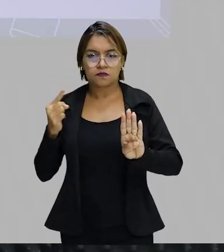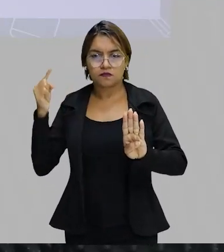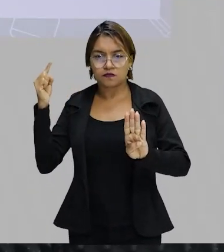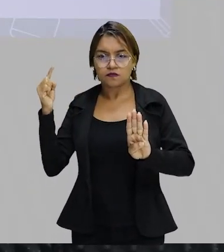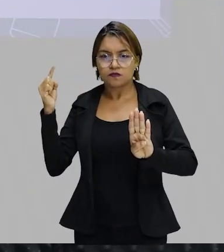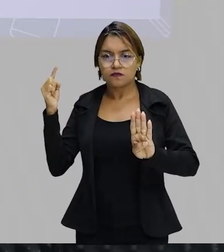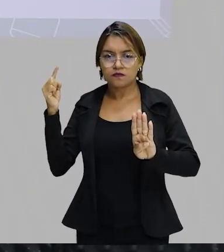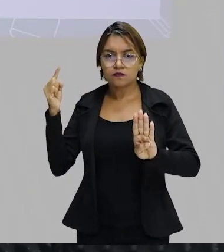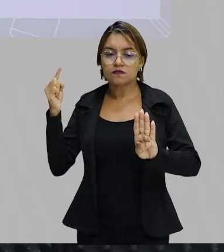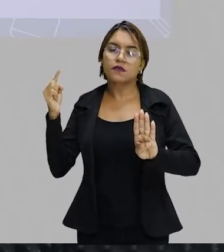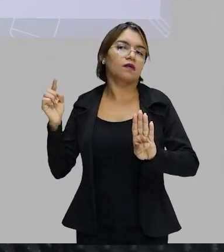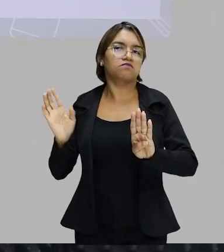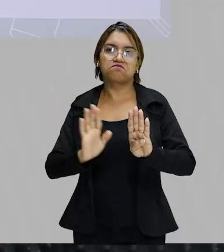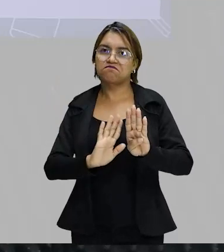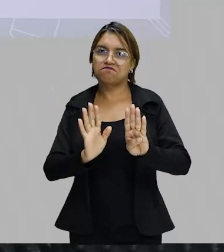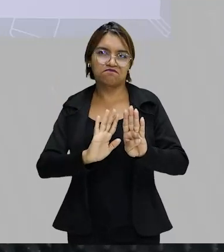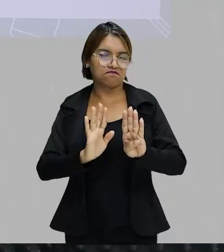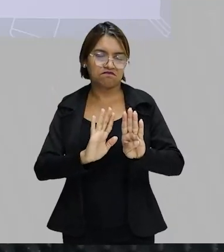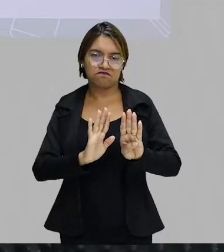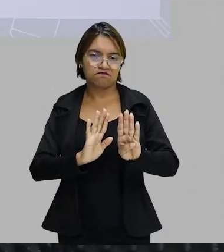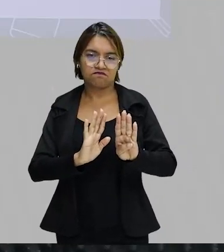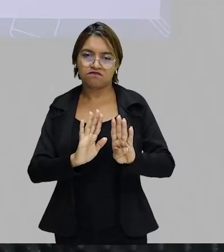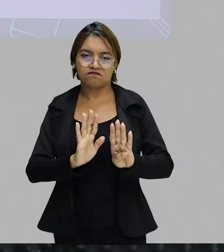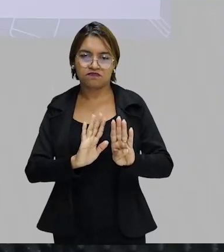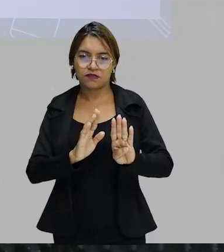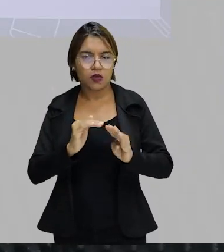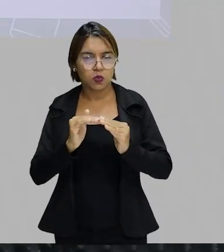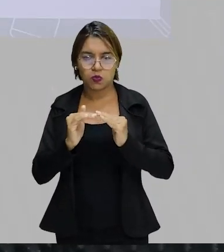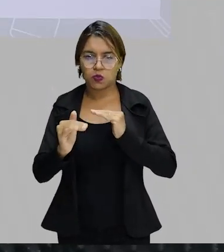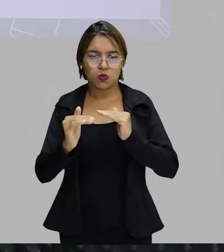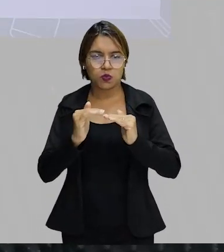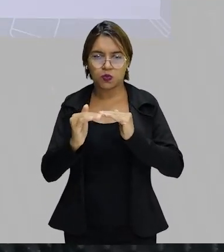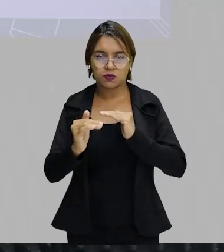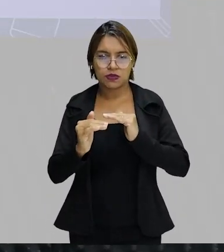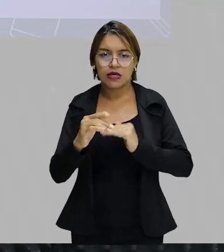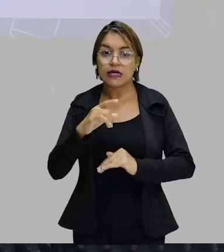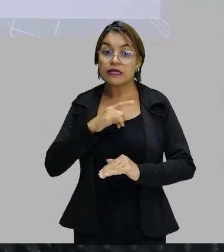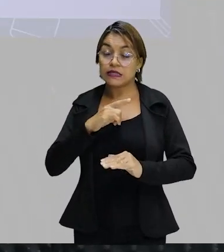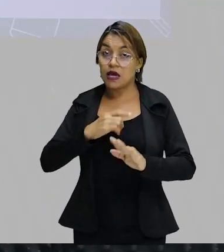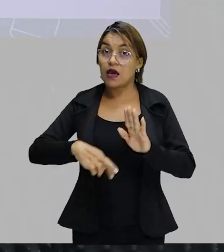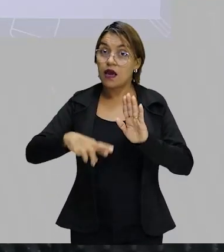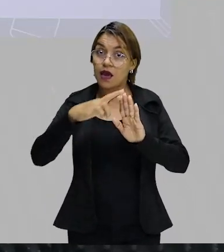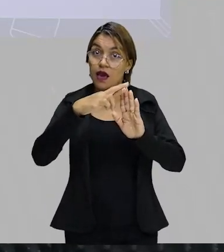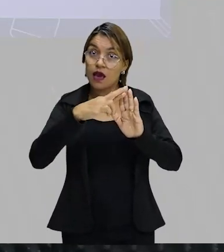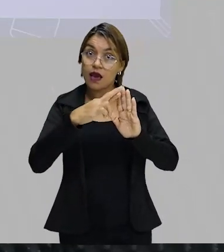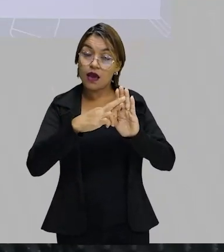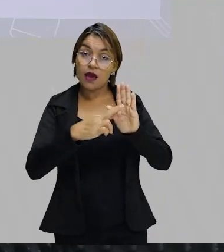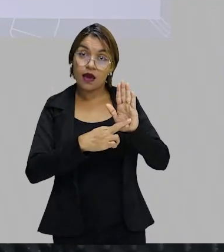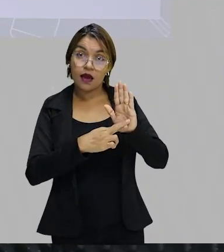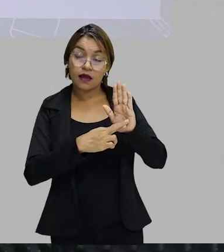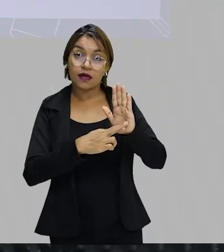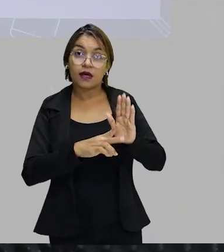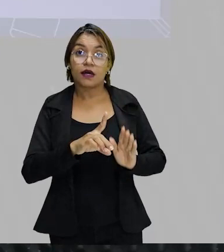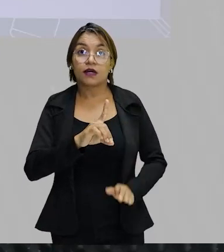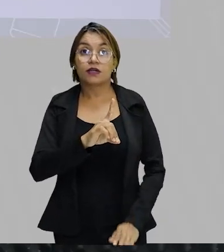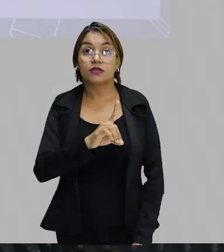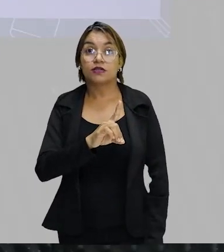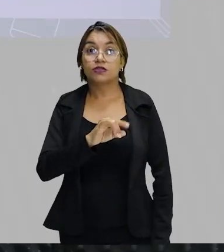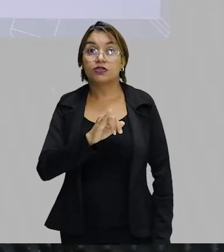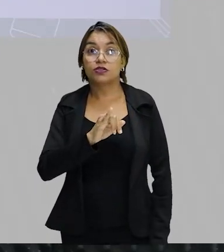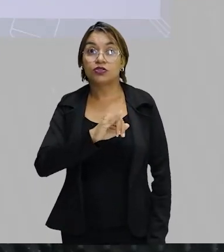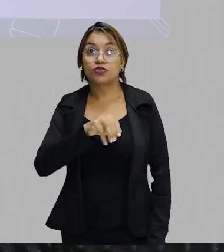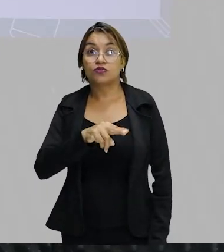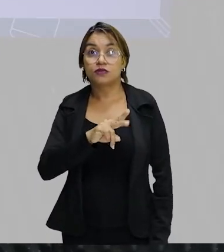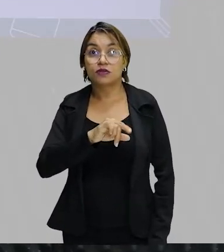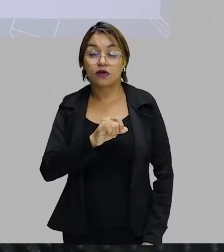proposições são verdadeiras? Também não, não é esta. Tá? Aqui nós temos regras direcionadas à disjunção e à